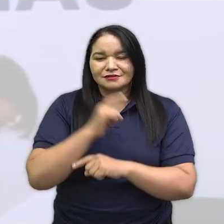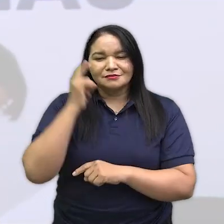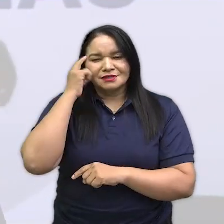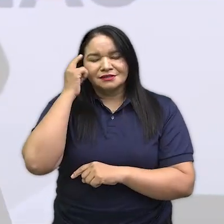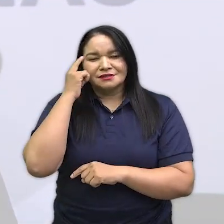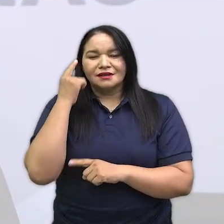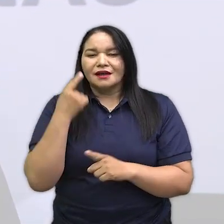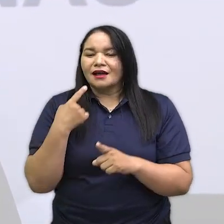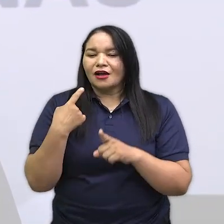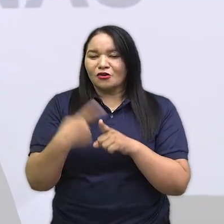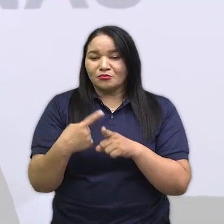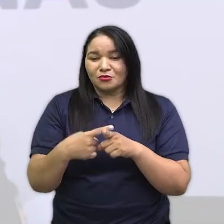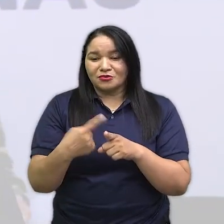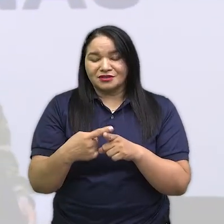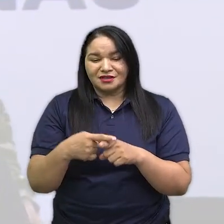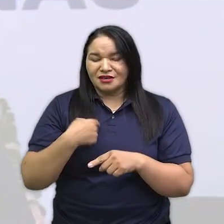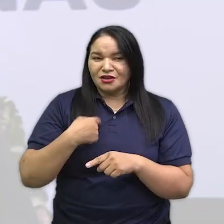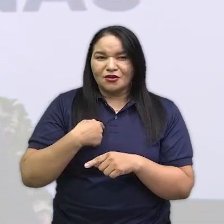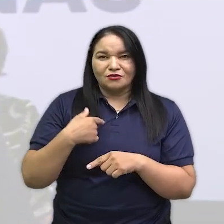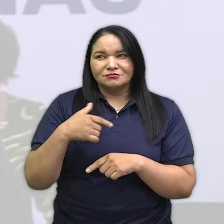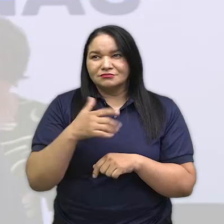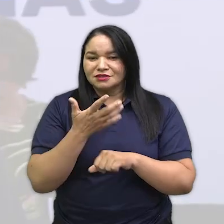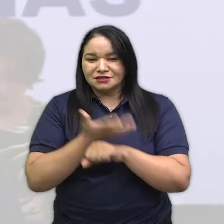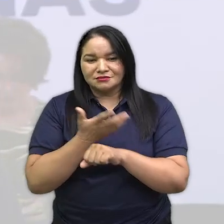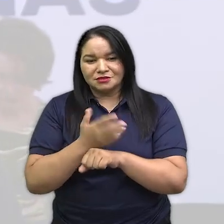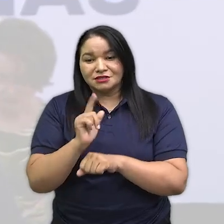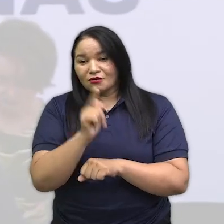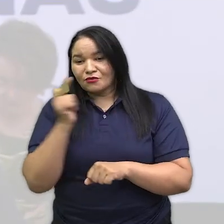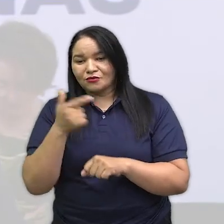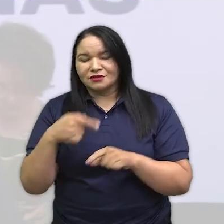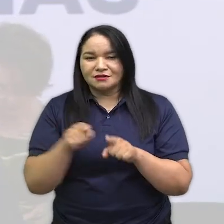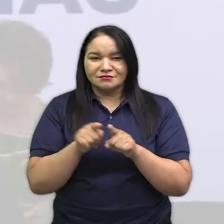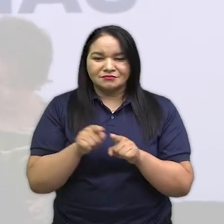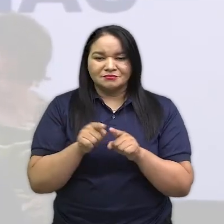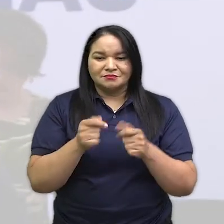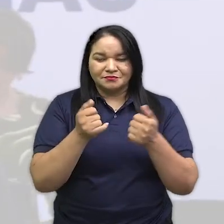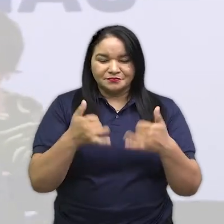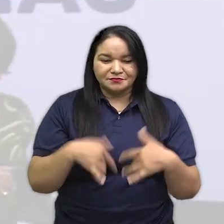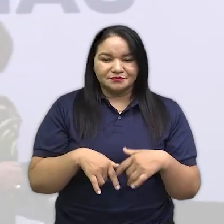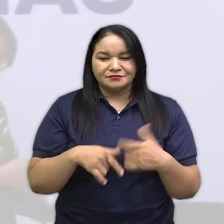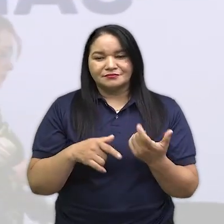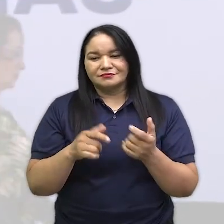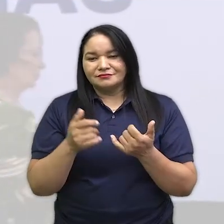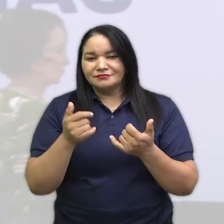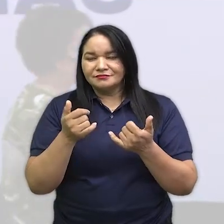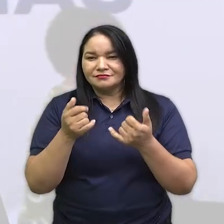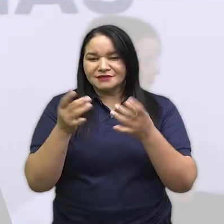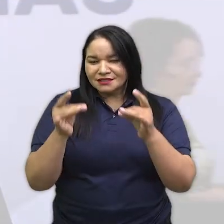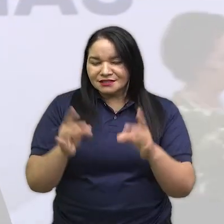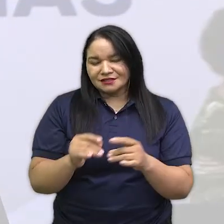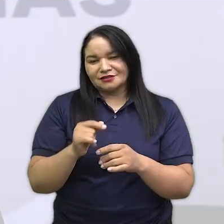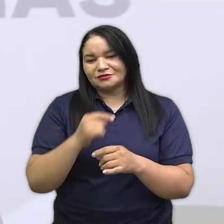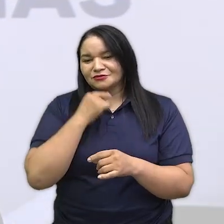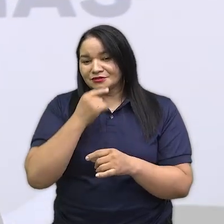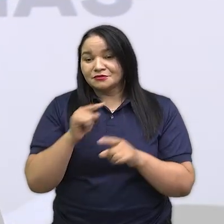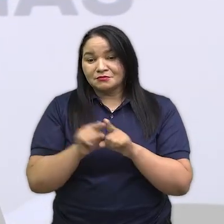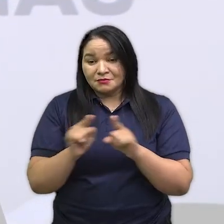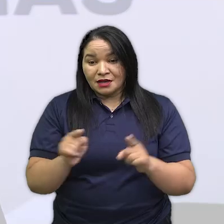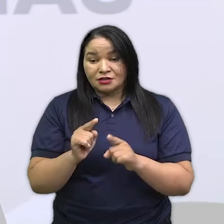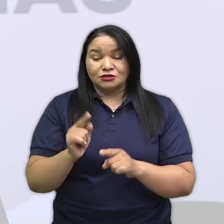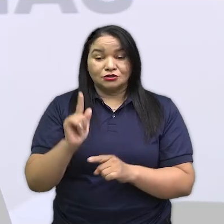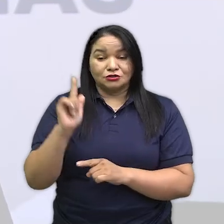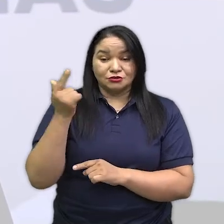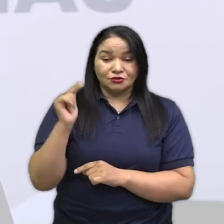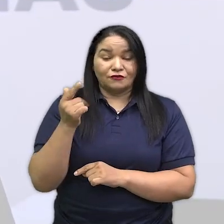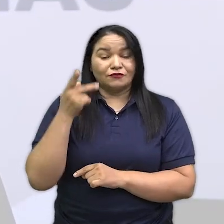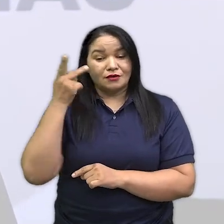difícil pensar, porque como não é muito da minha área, a gente acaba não fazendo essas distinções, né? Mas eu acredito que a